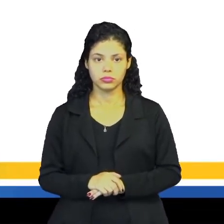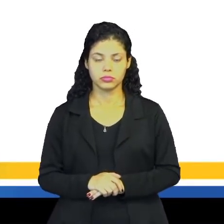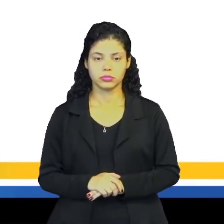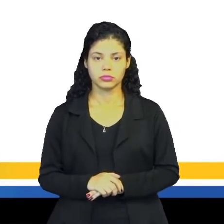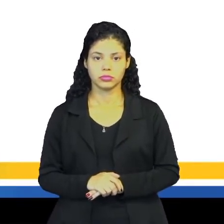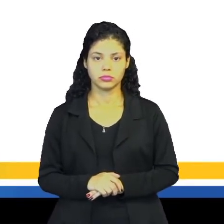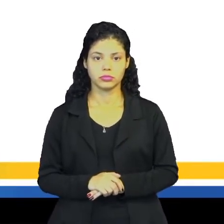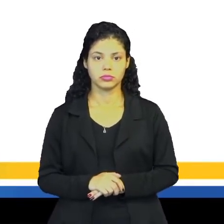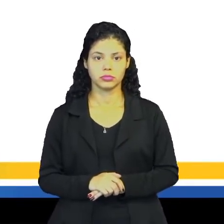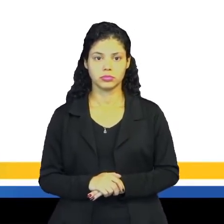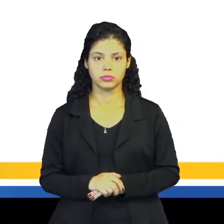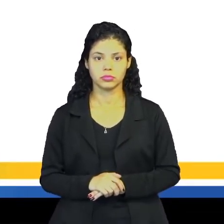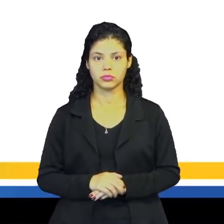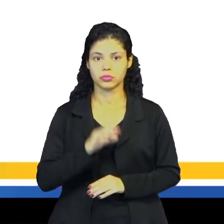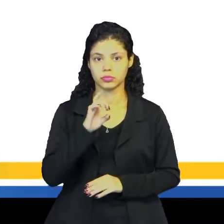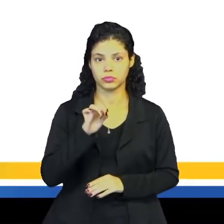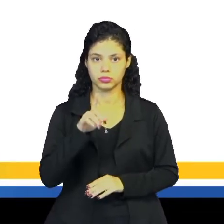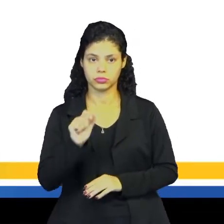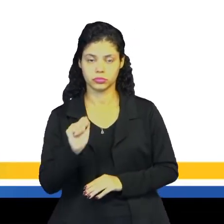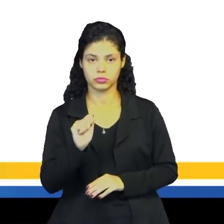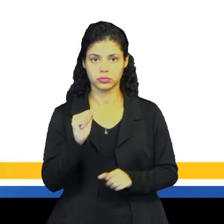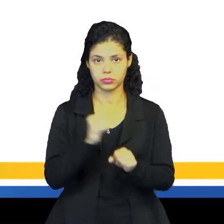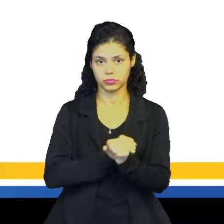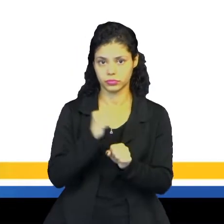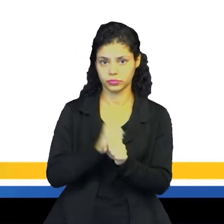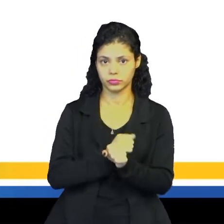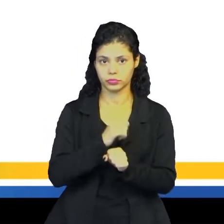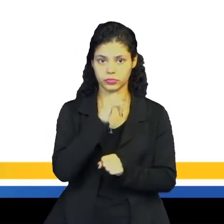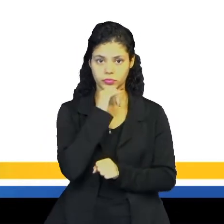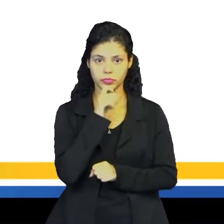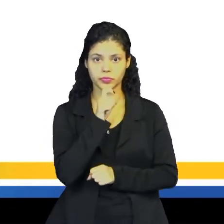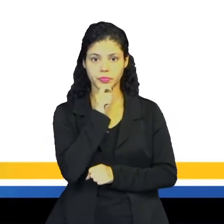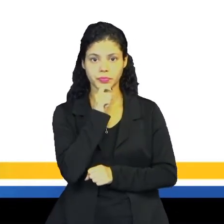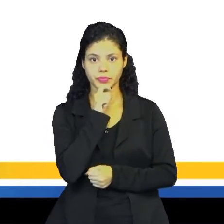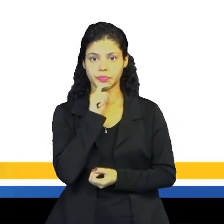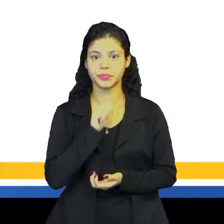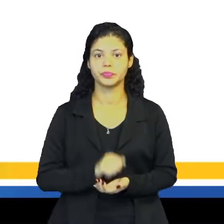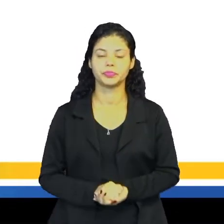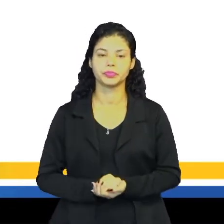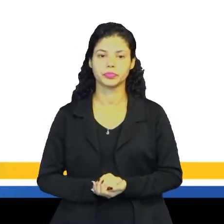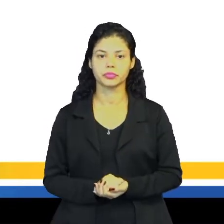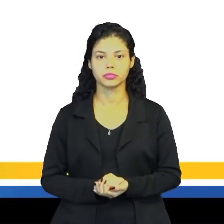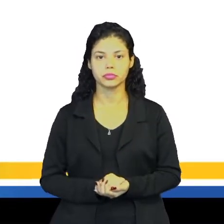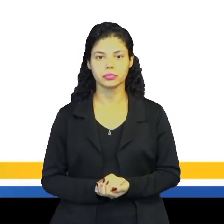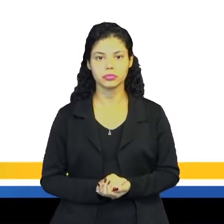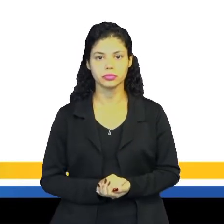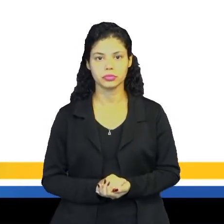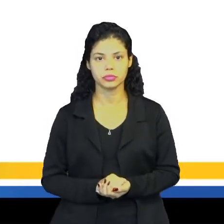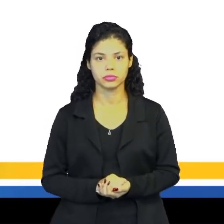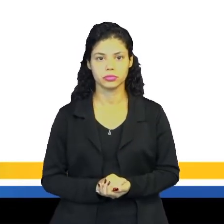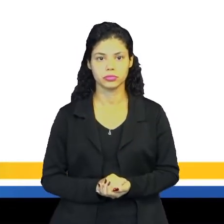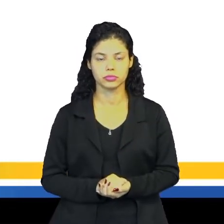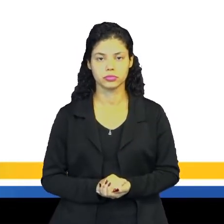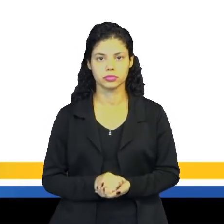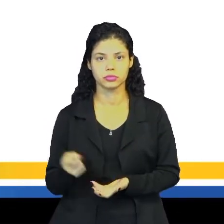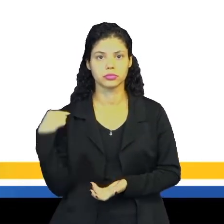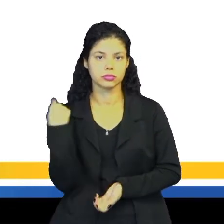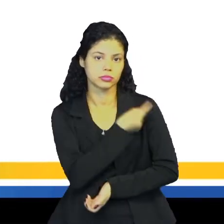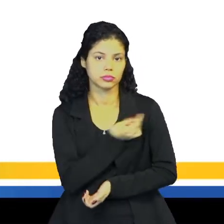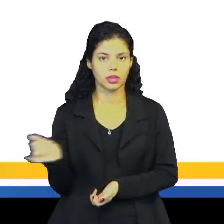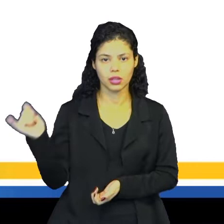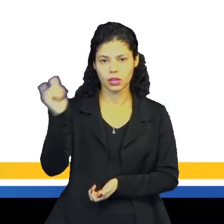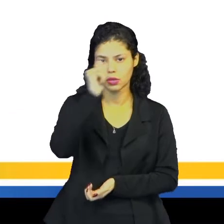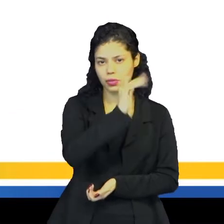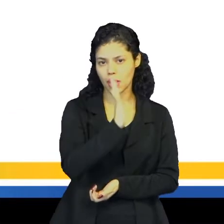temos ali in the winter, no inverno. E nós temos a frase We love to travel in the winter.